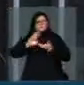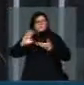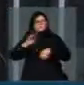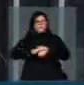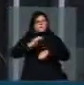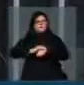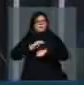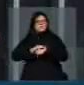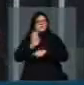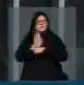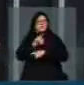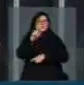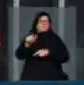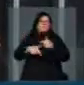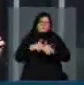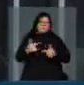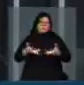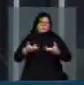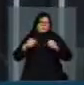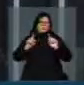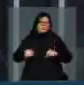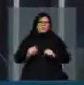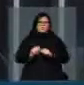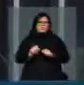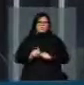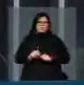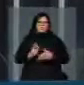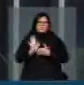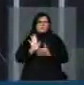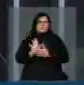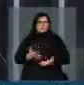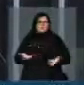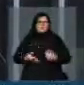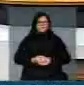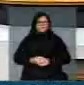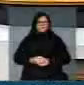recursos para que eles possam fazer um grande trabalho. Um parabéns a todos. Senhor presidente,